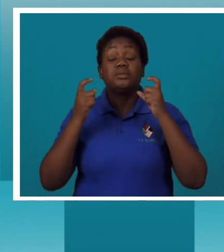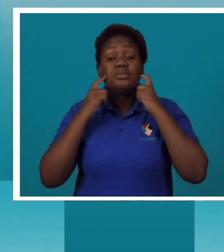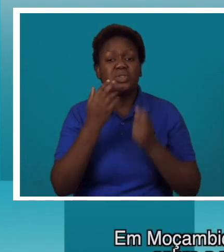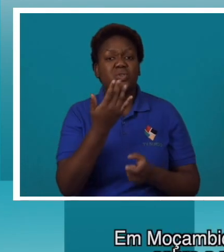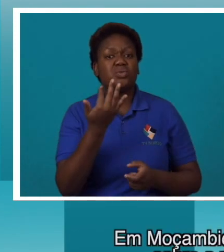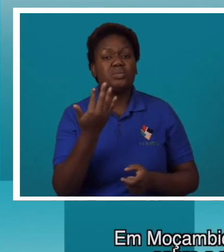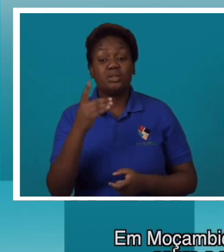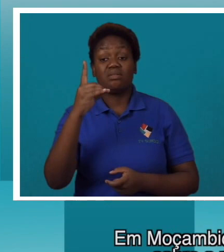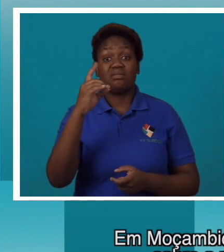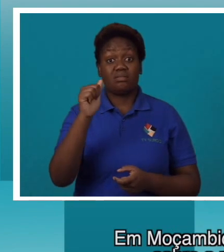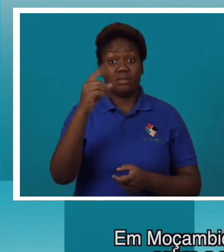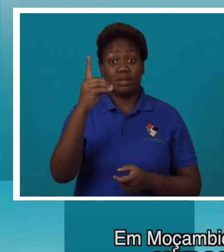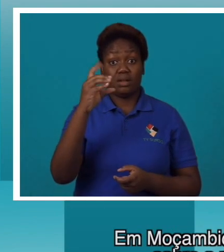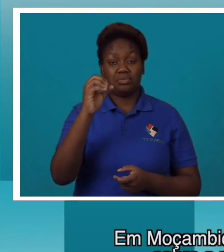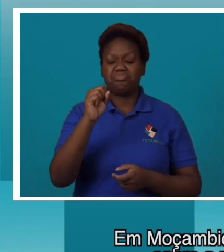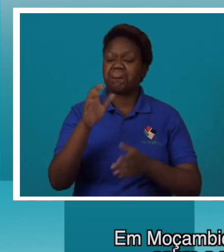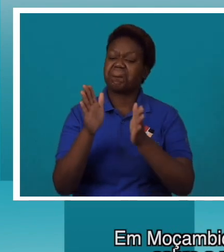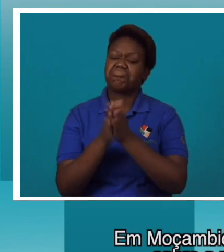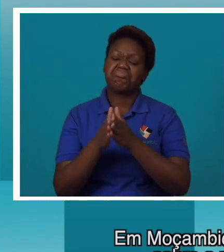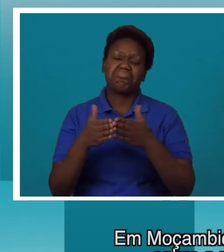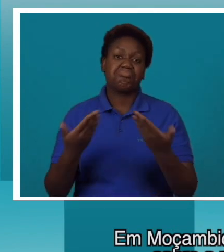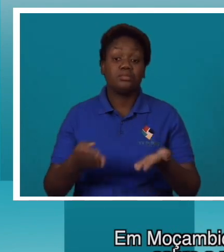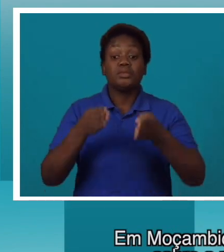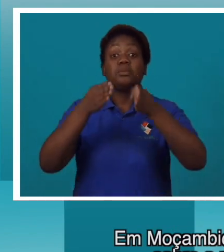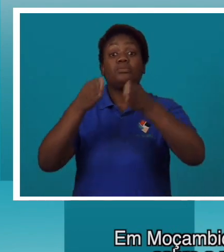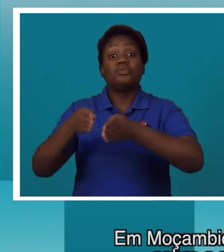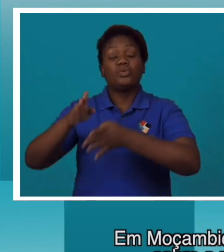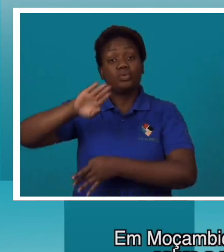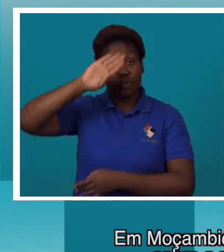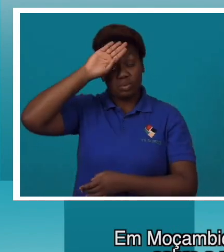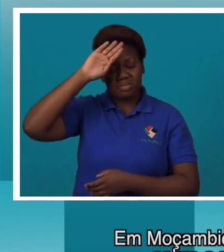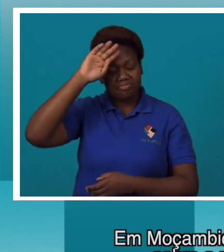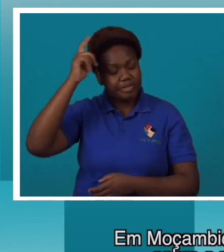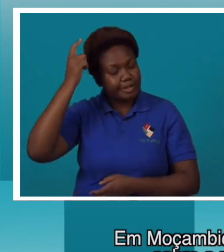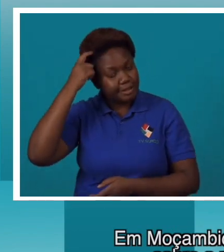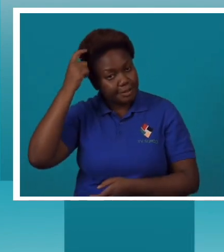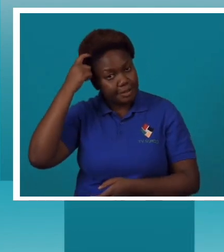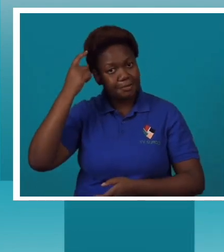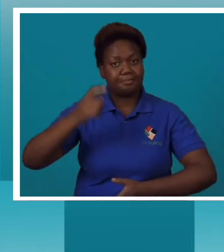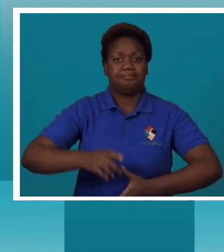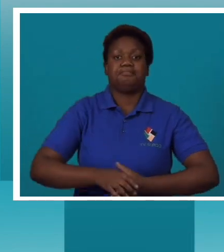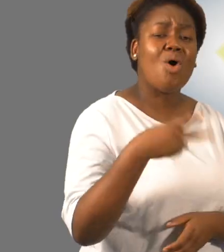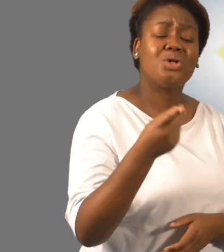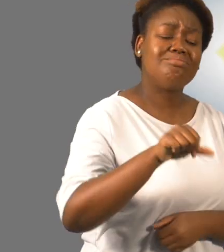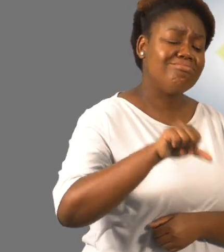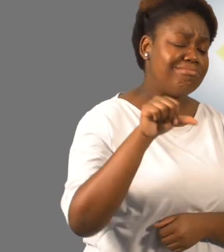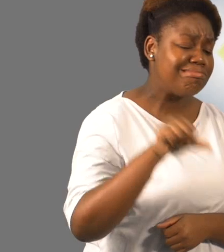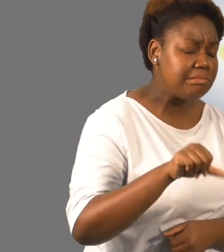Em Moçambique ainda não há dados exatos sobre o número de pessoas autistas.